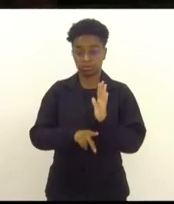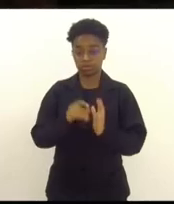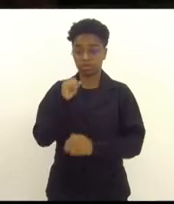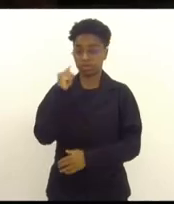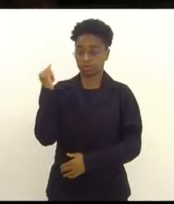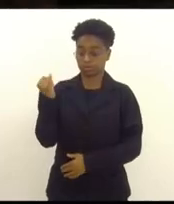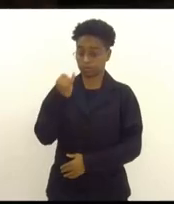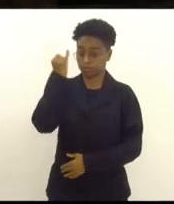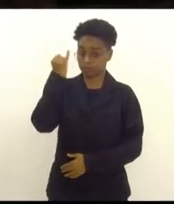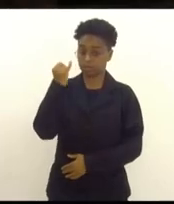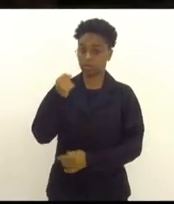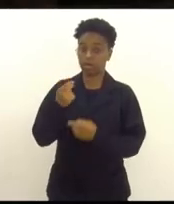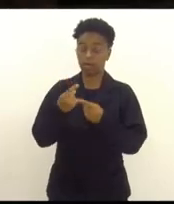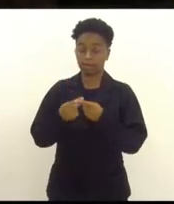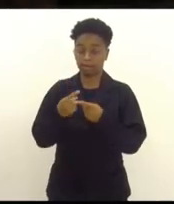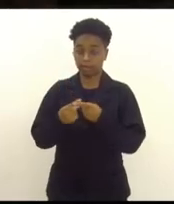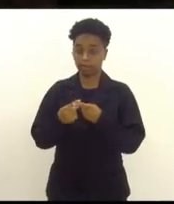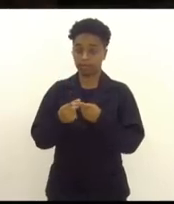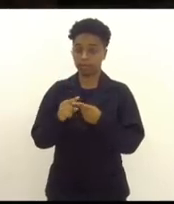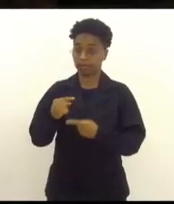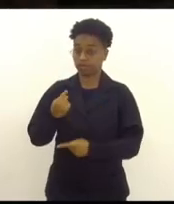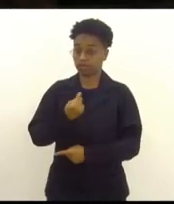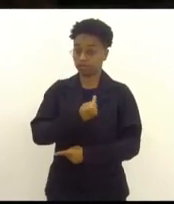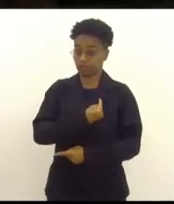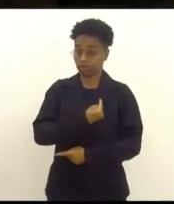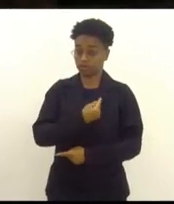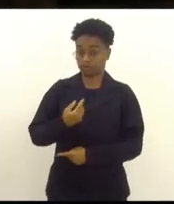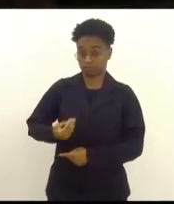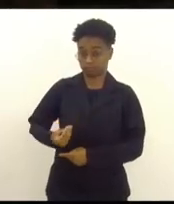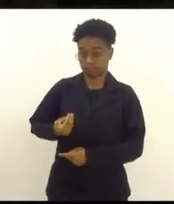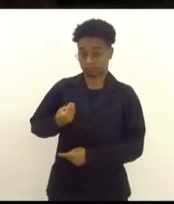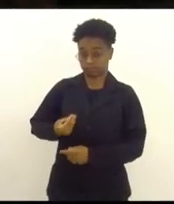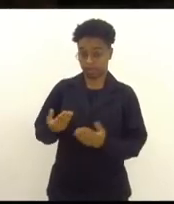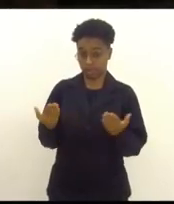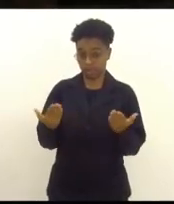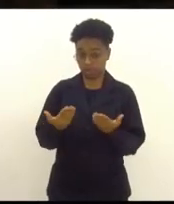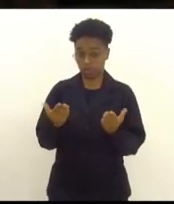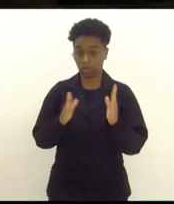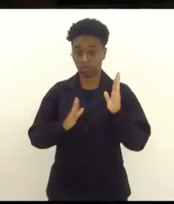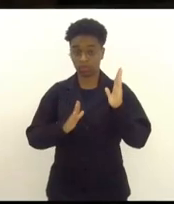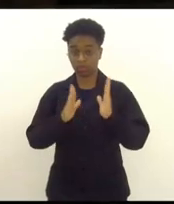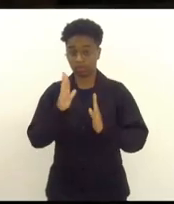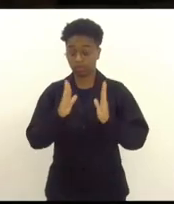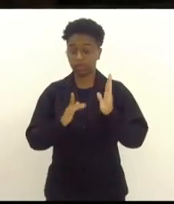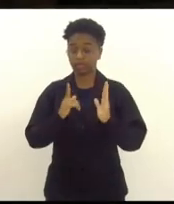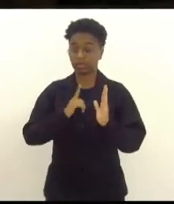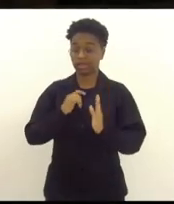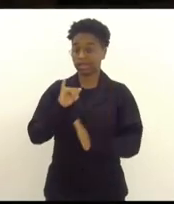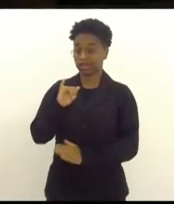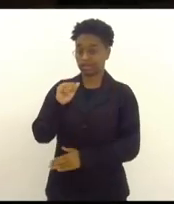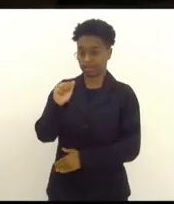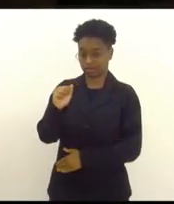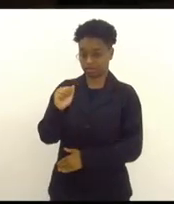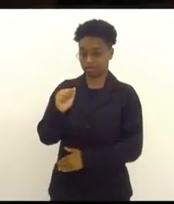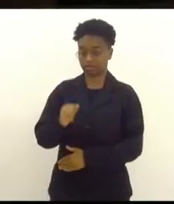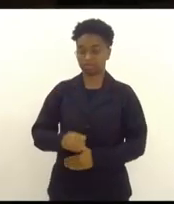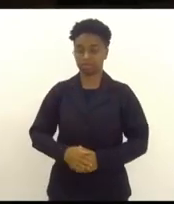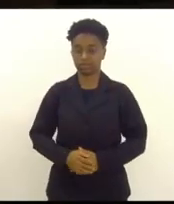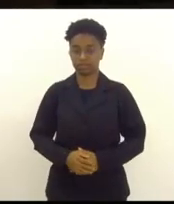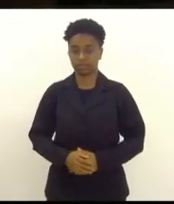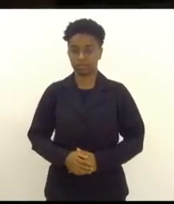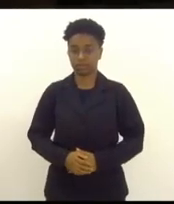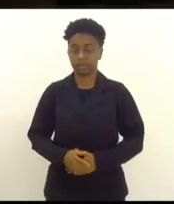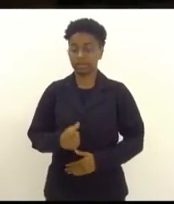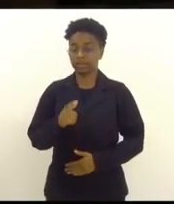porque a gente vive nos tempos atuais com a inteligência artificial com